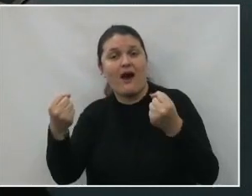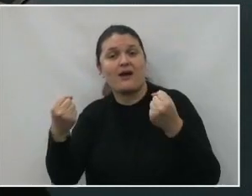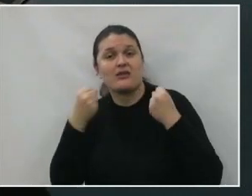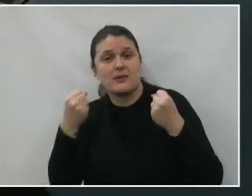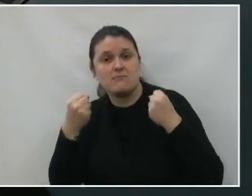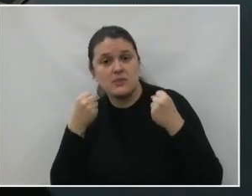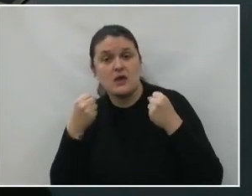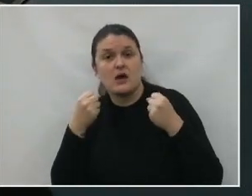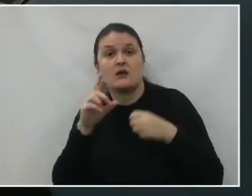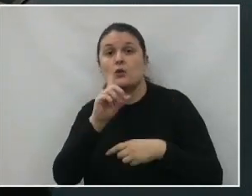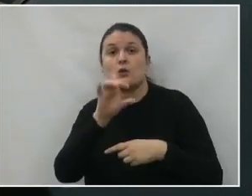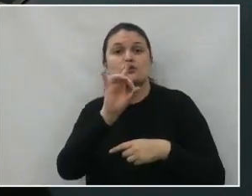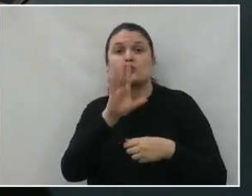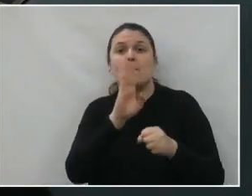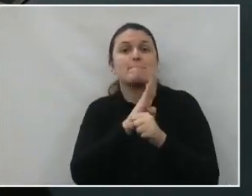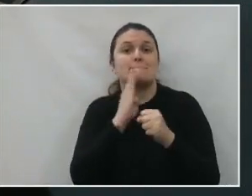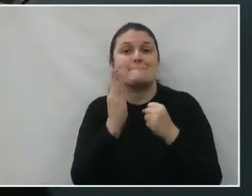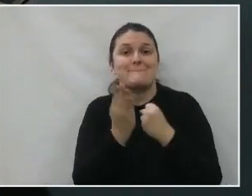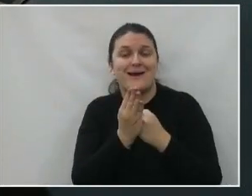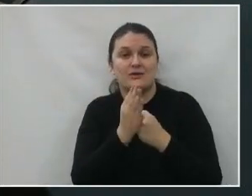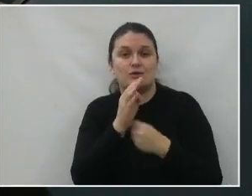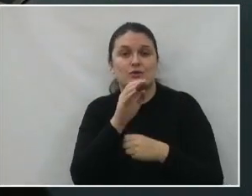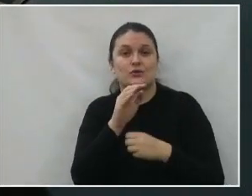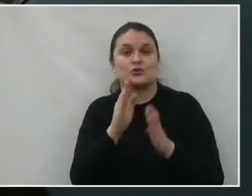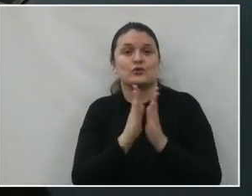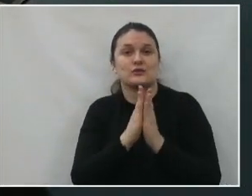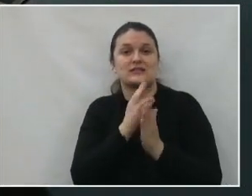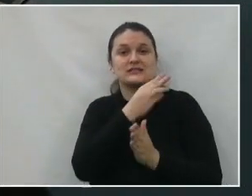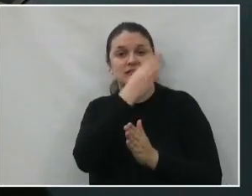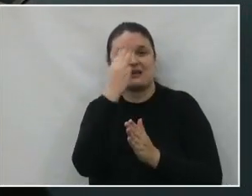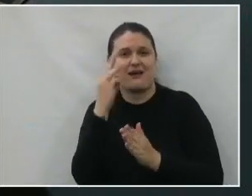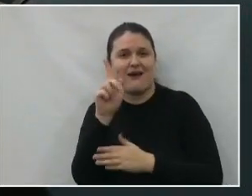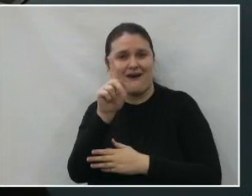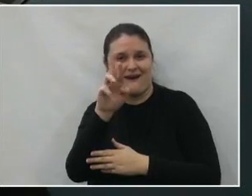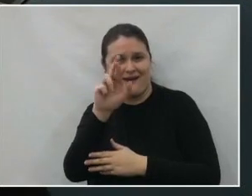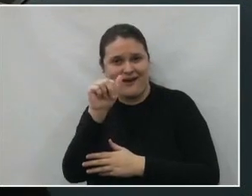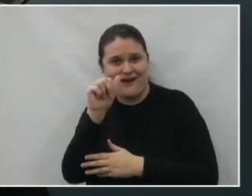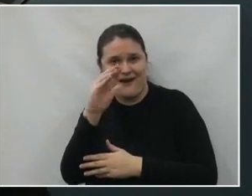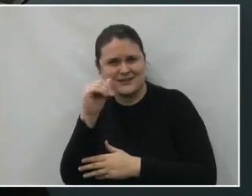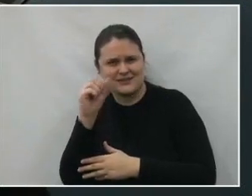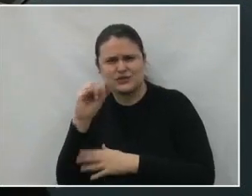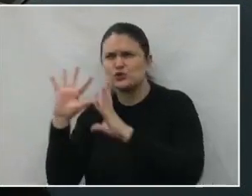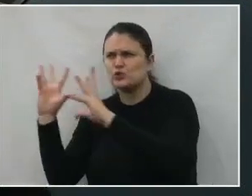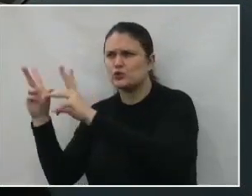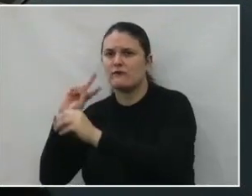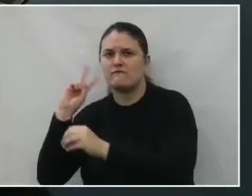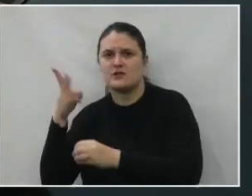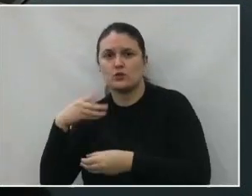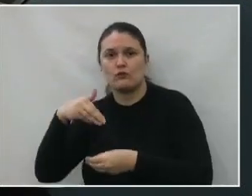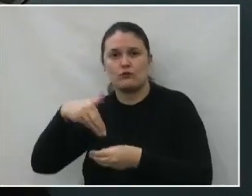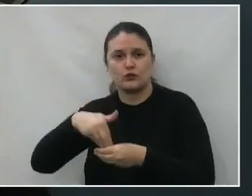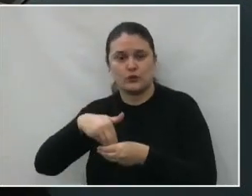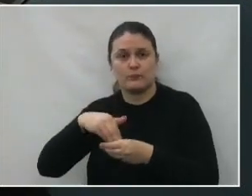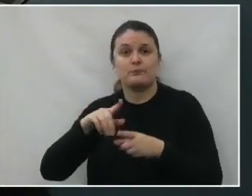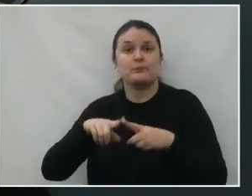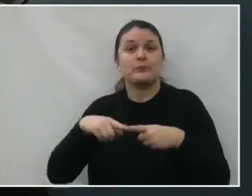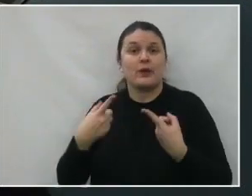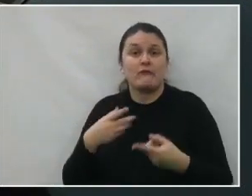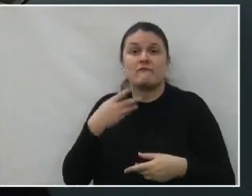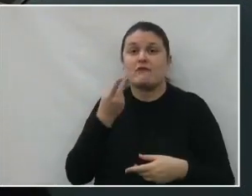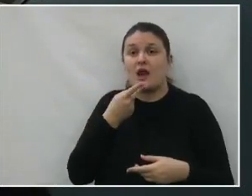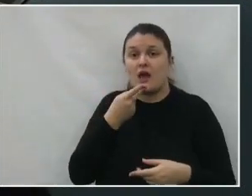das Graças, e foi votado também aqui pela senhora e por todos. Então, dizer que